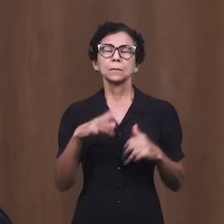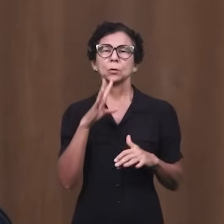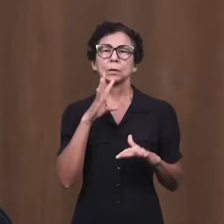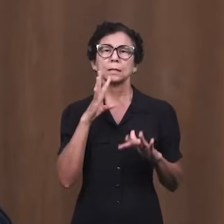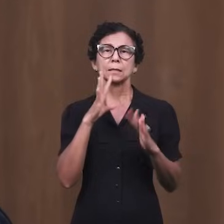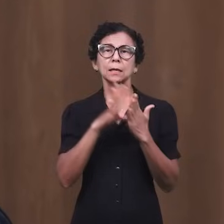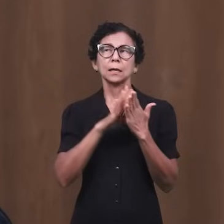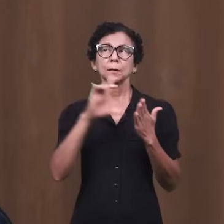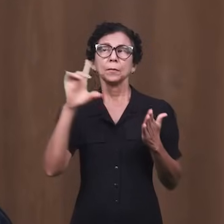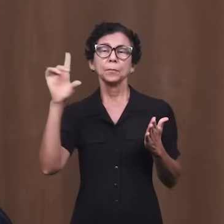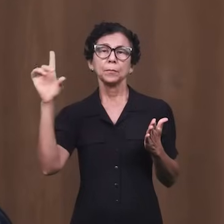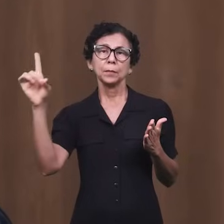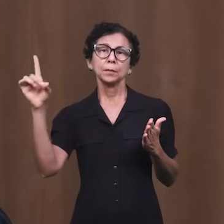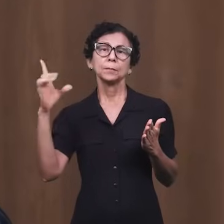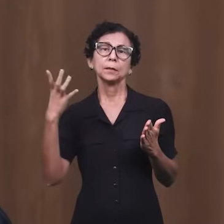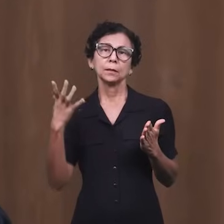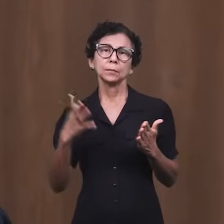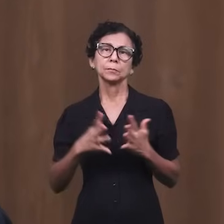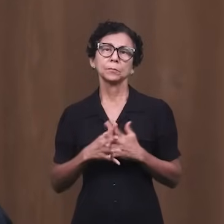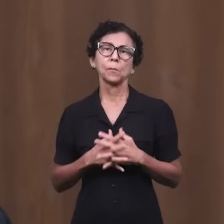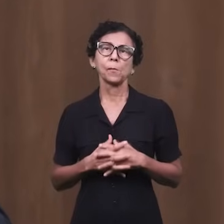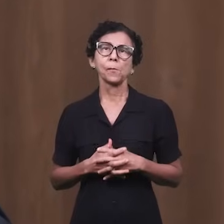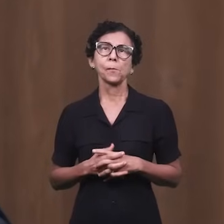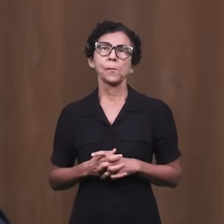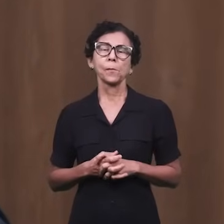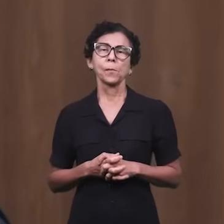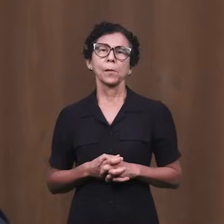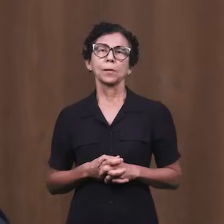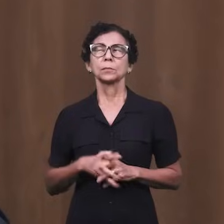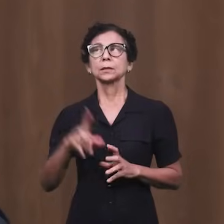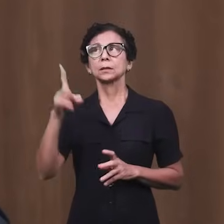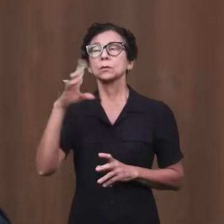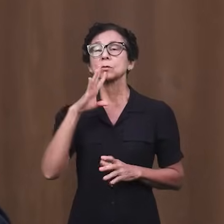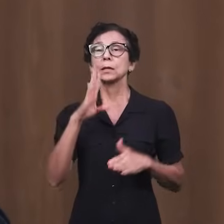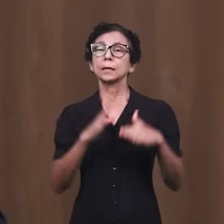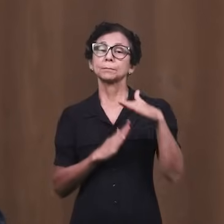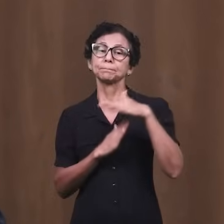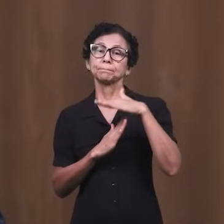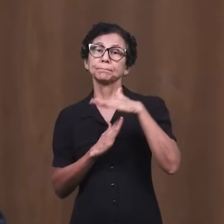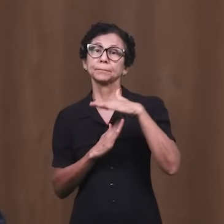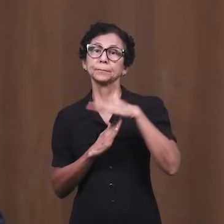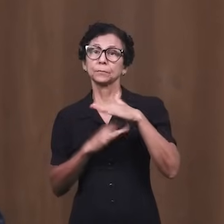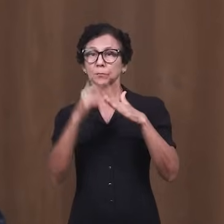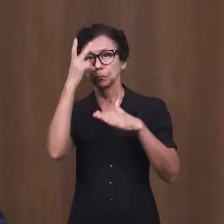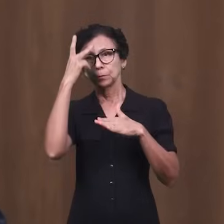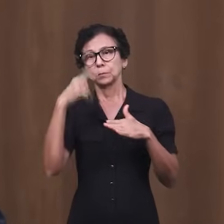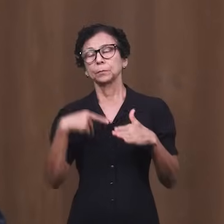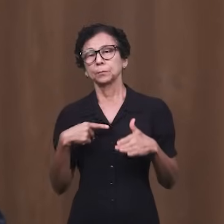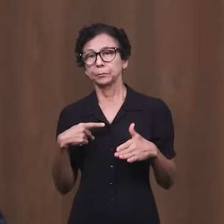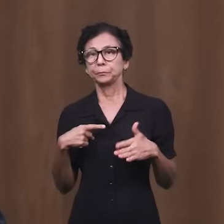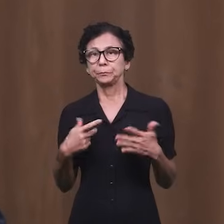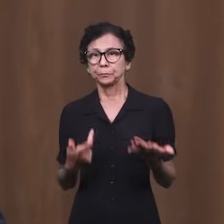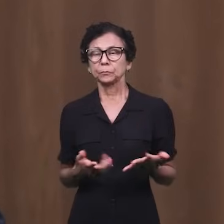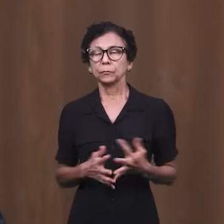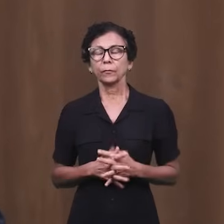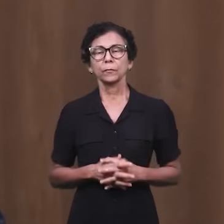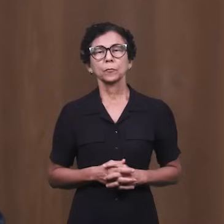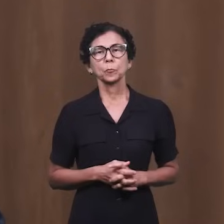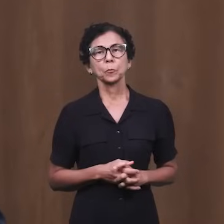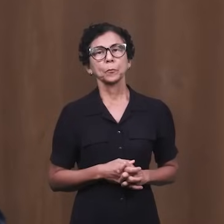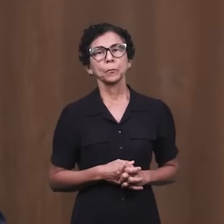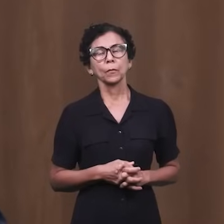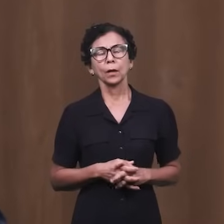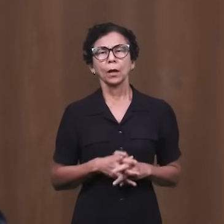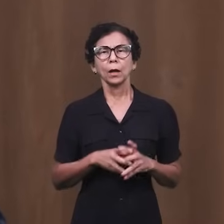o poder de Deus na nossa vida se Deus conhece a nossa limitação mas eh se eu tô